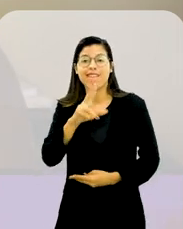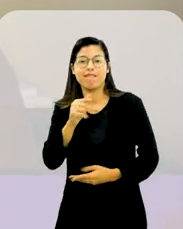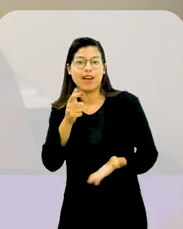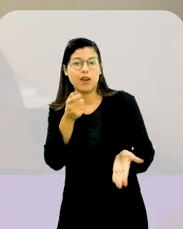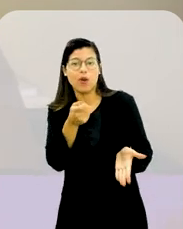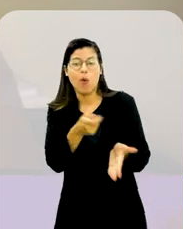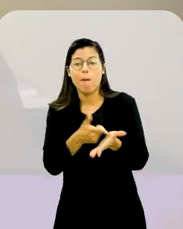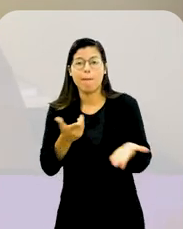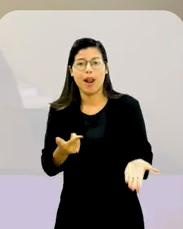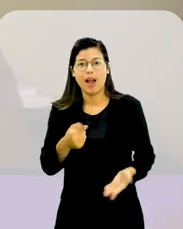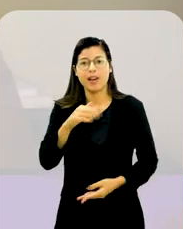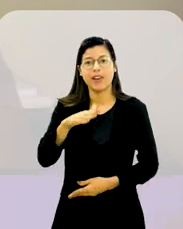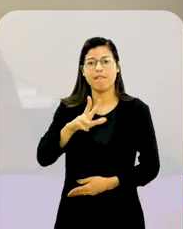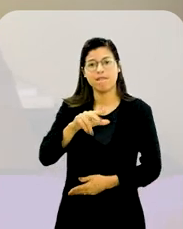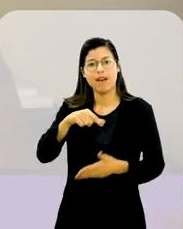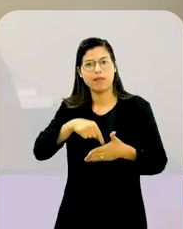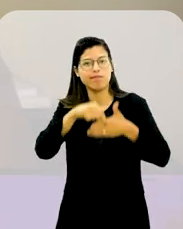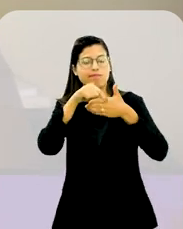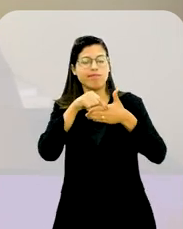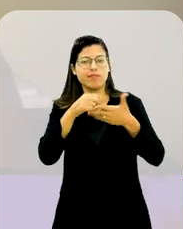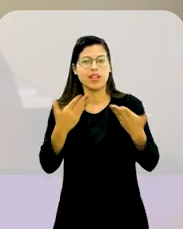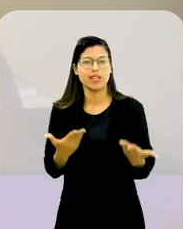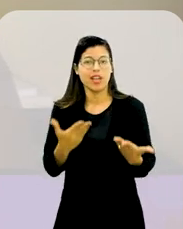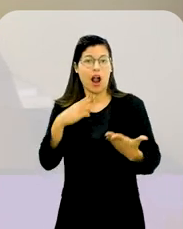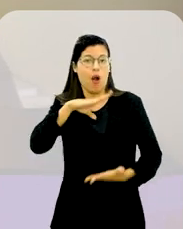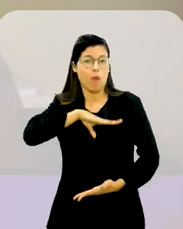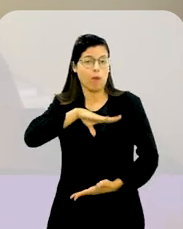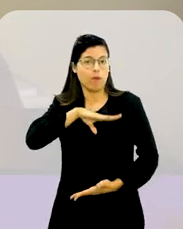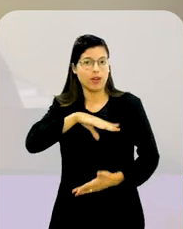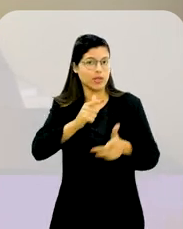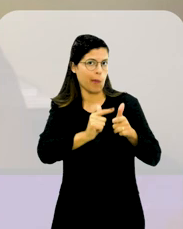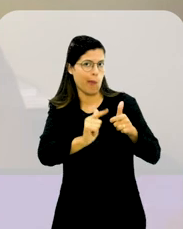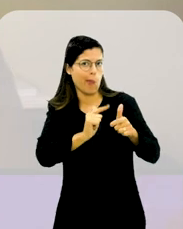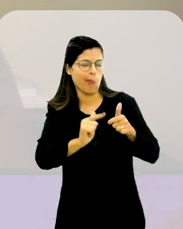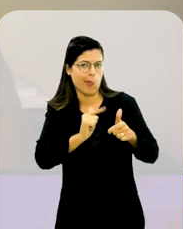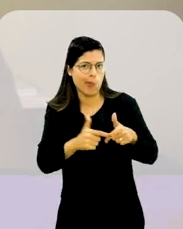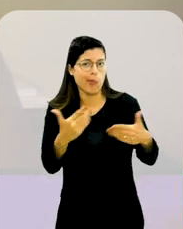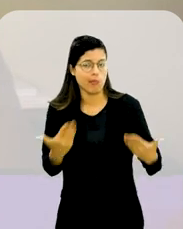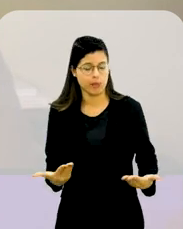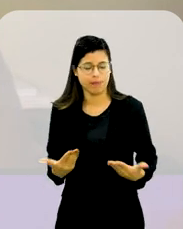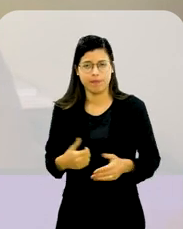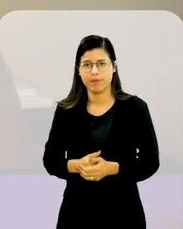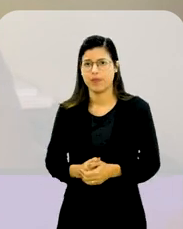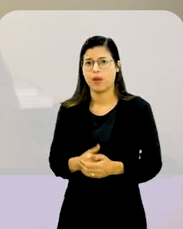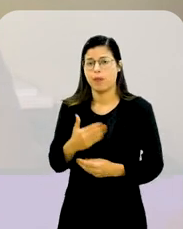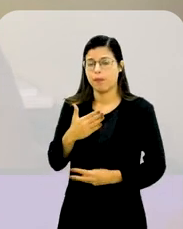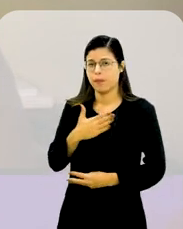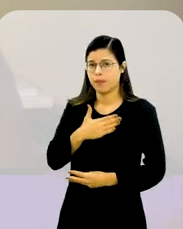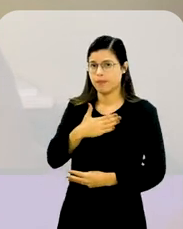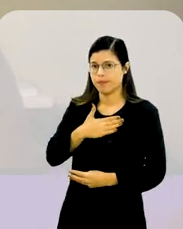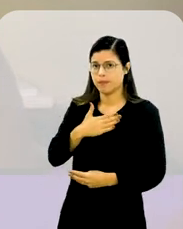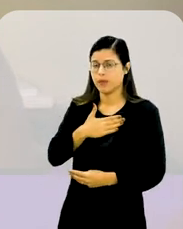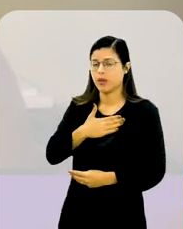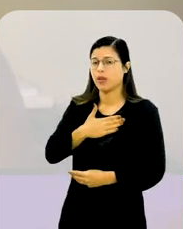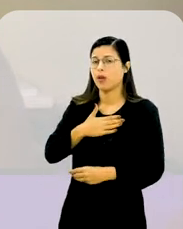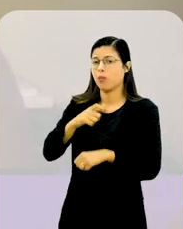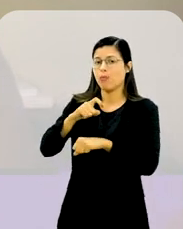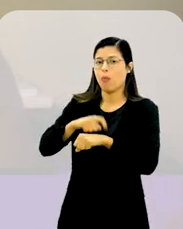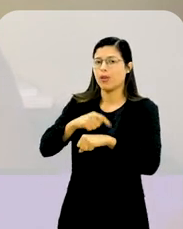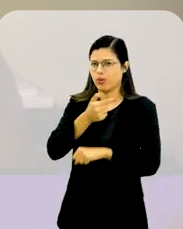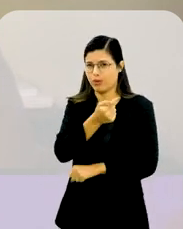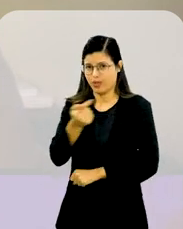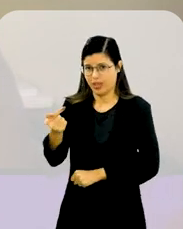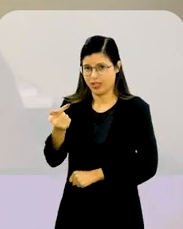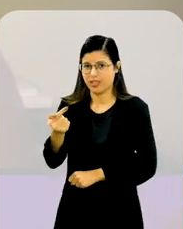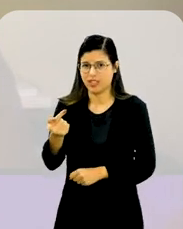quem chegaria quem vai querer assumir essa verdadeira bomba dentro de São januári Porque para mim desde o momento em que